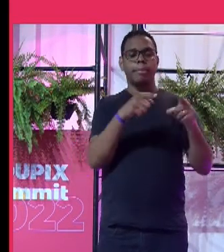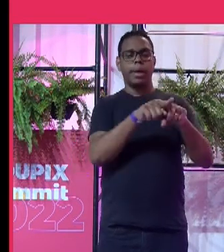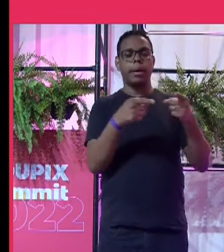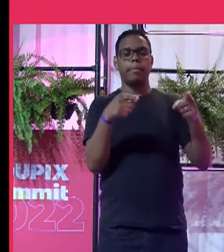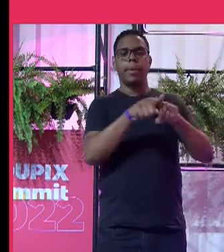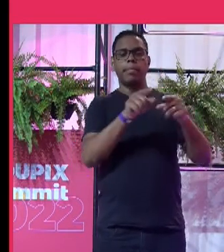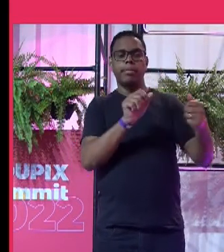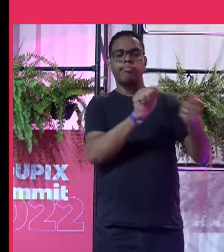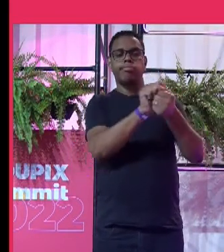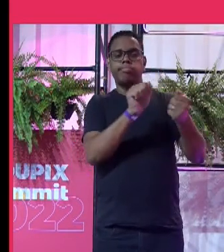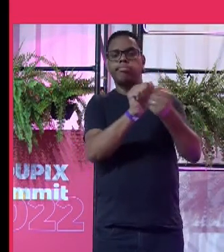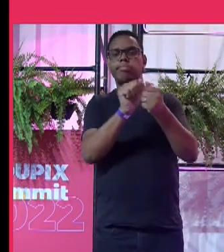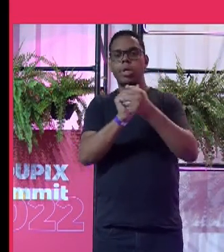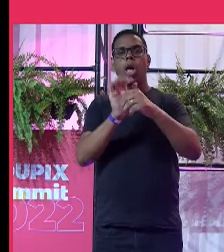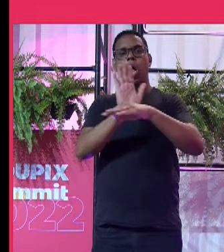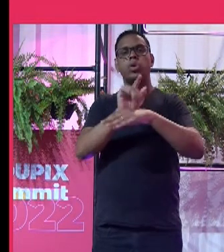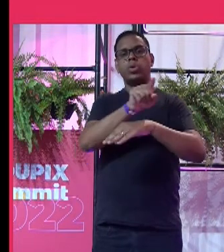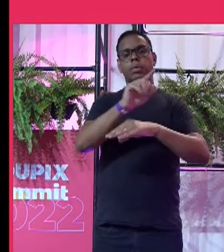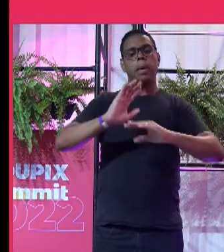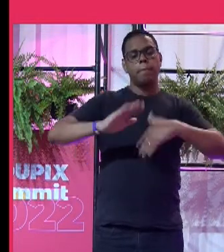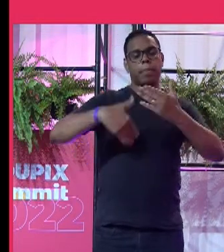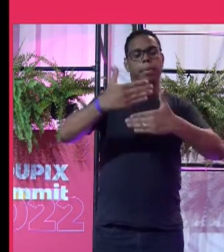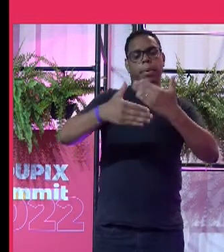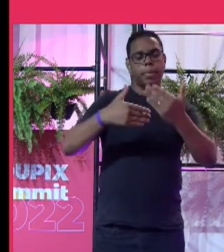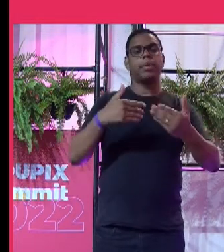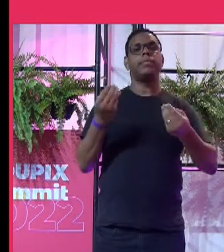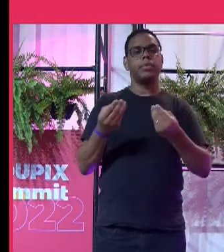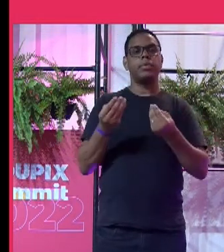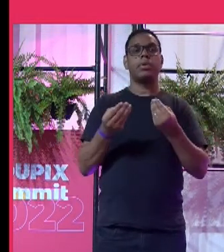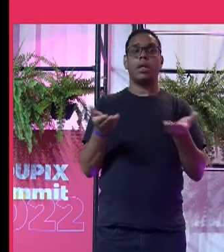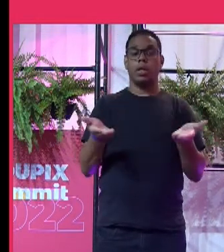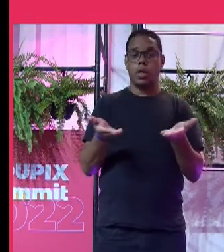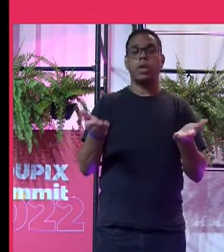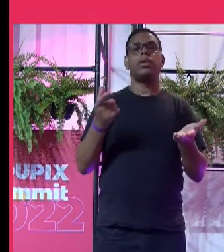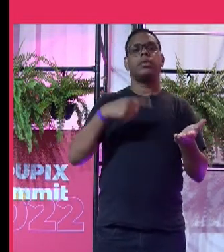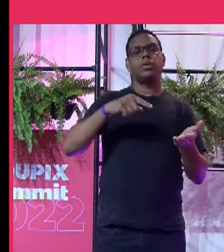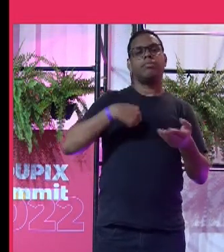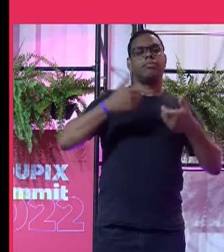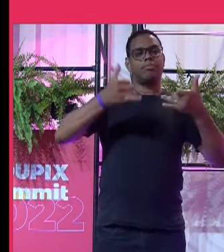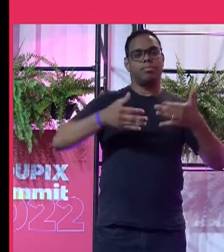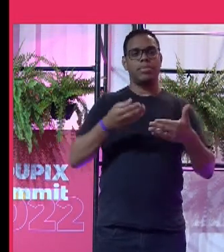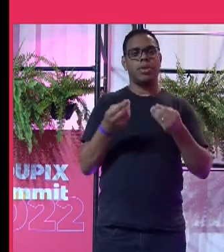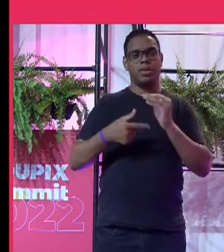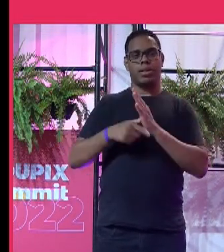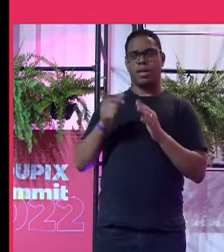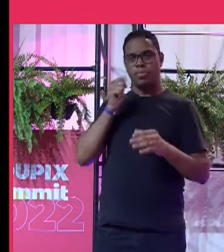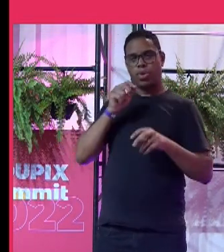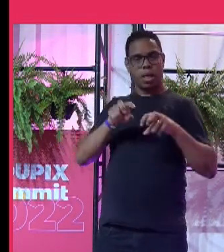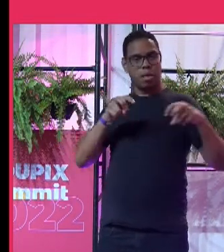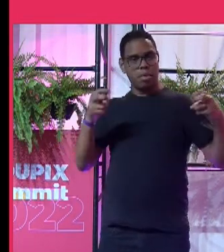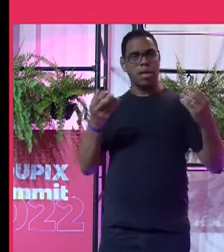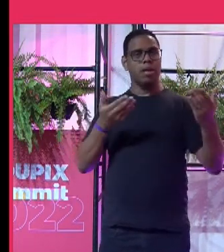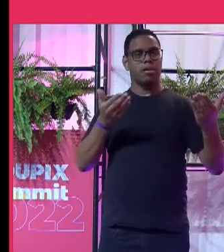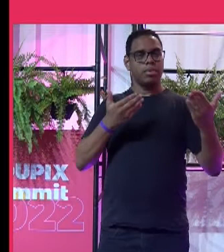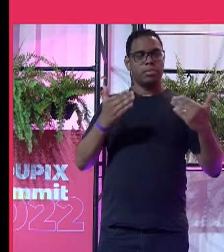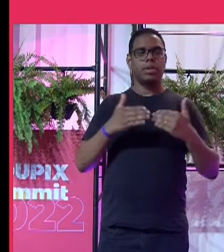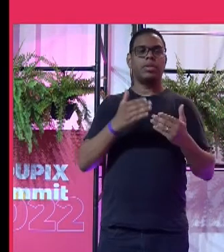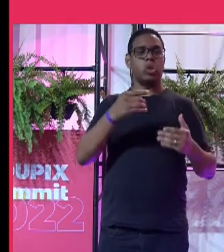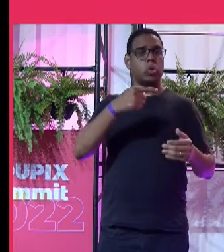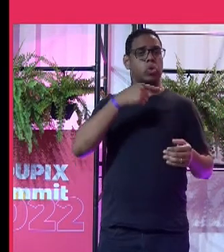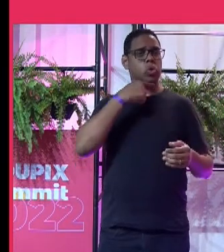que auxiliem vocês nesse crescimento. Conectando de novo agora com o que a gente acabou de ouvir das meninas, não